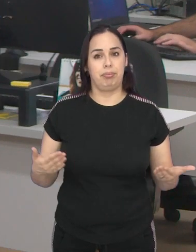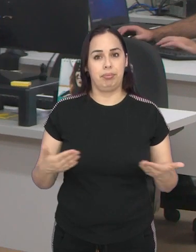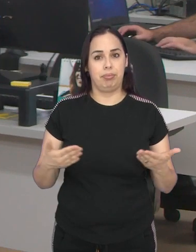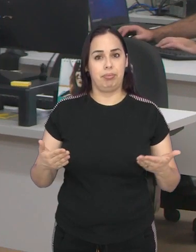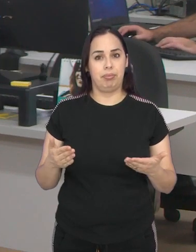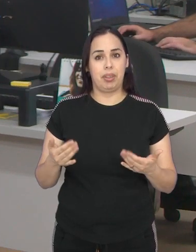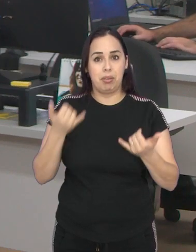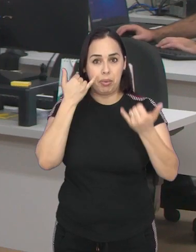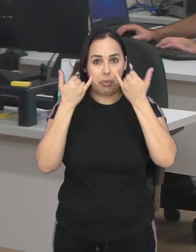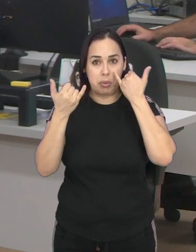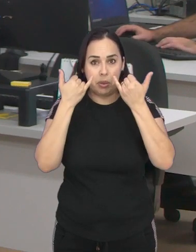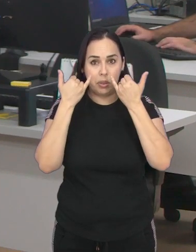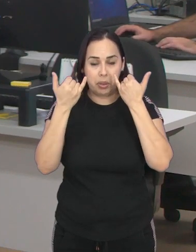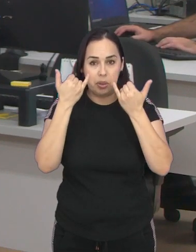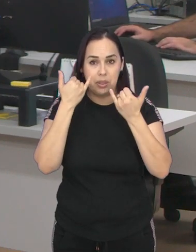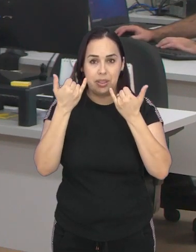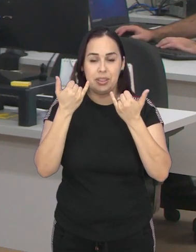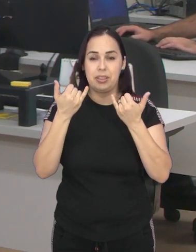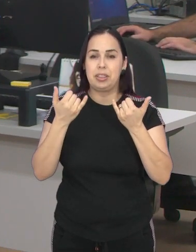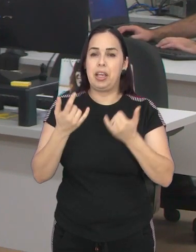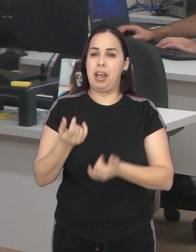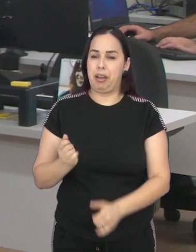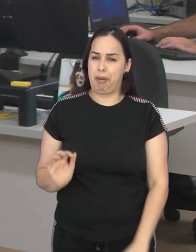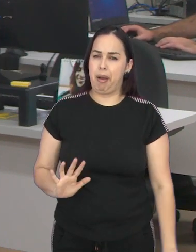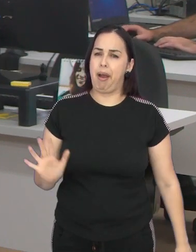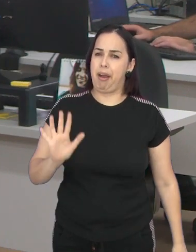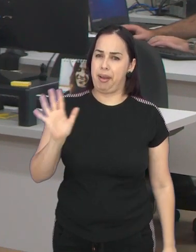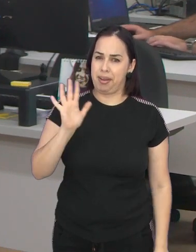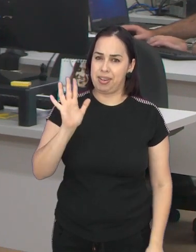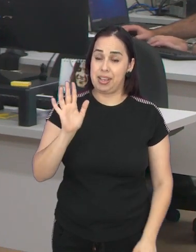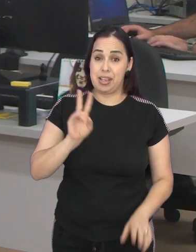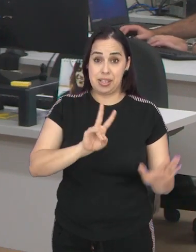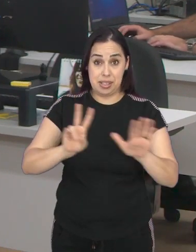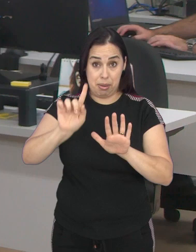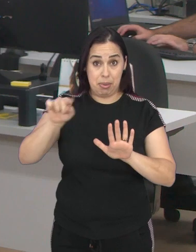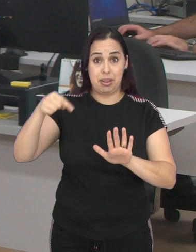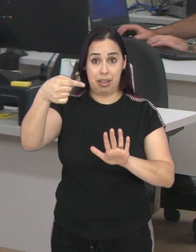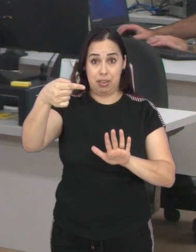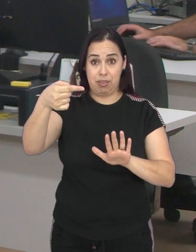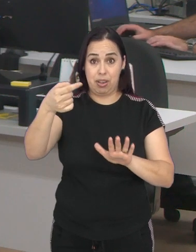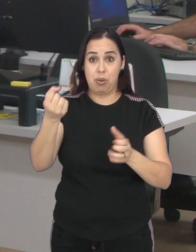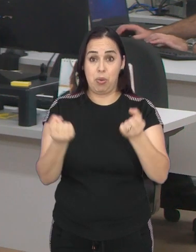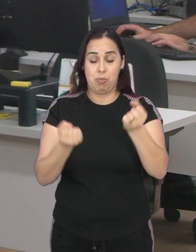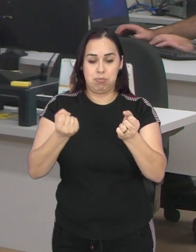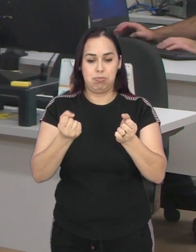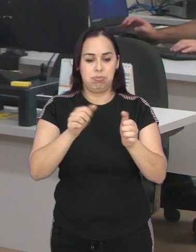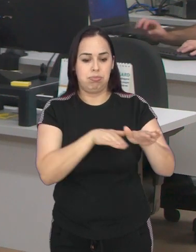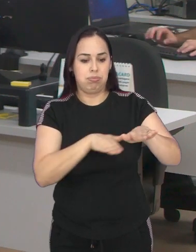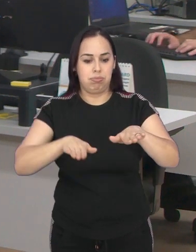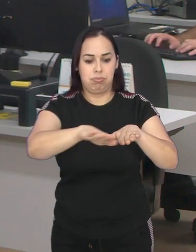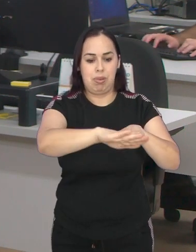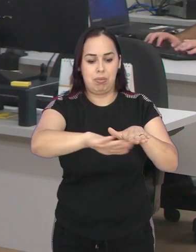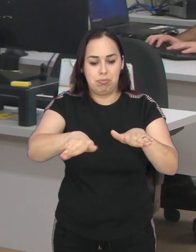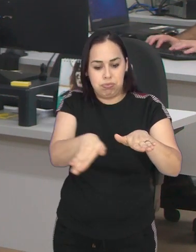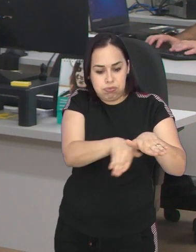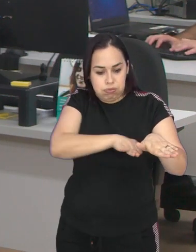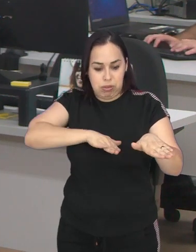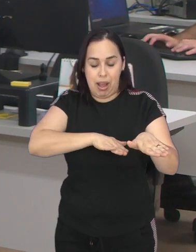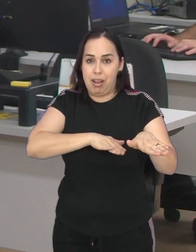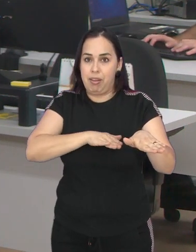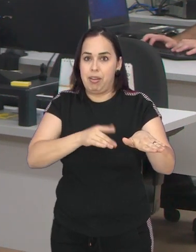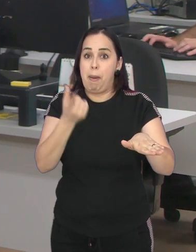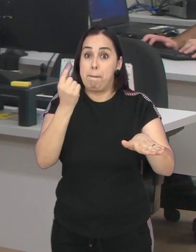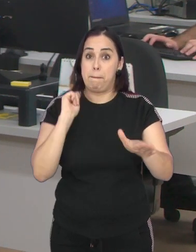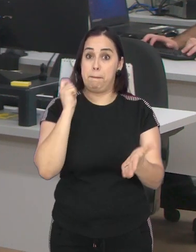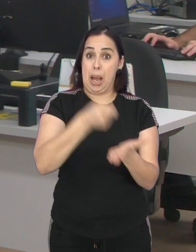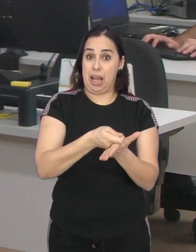E agora uma notícia que vai pesar no bolso dos joseenses, viu? A partir da semana que vem, a Zona Azul vai sofrer um reajuste de 20% no valor